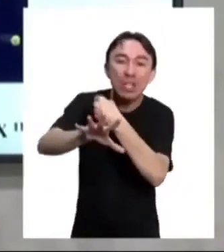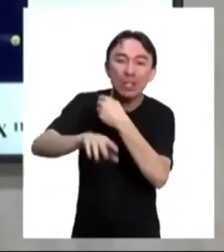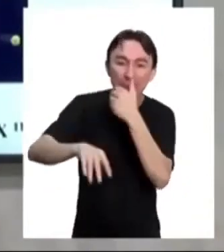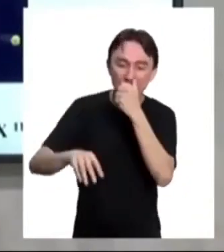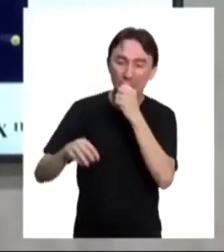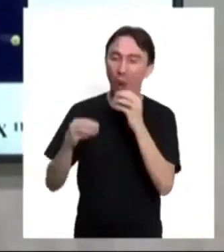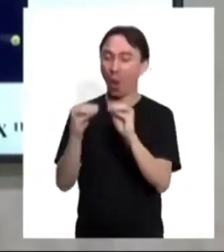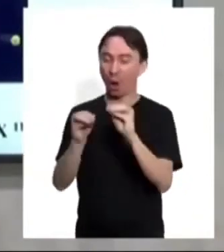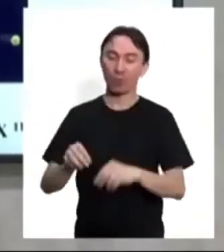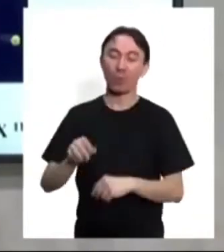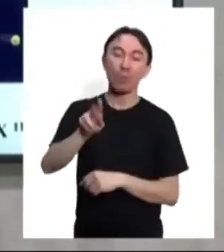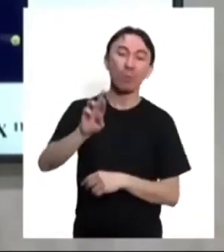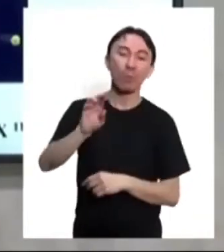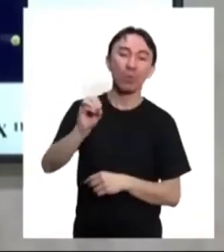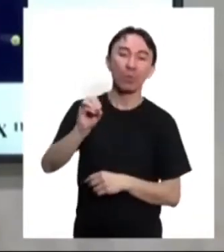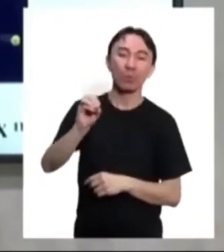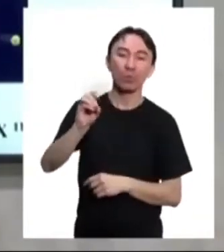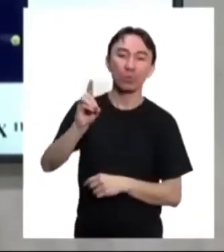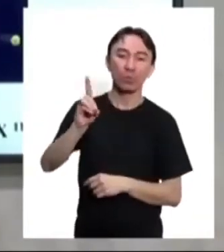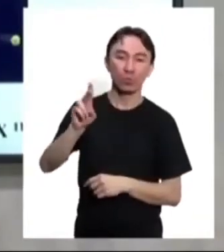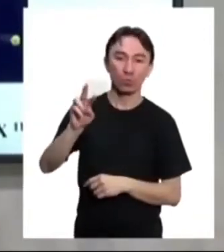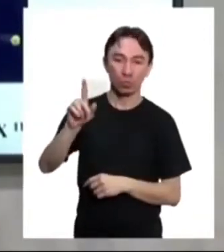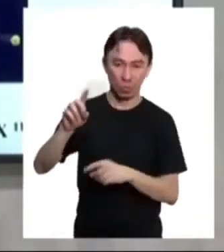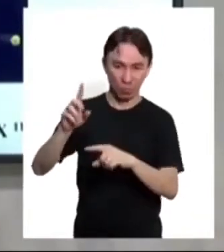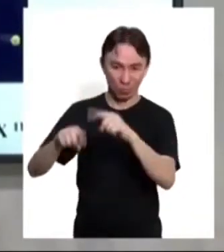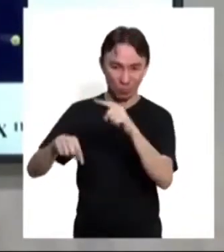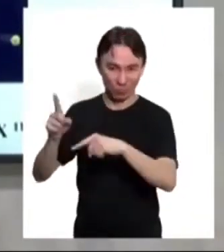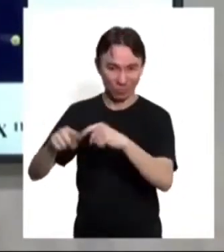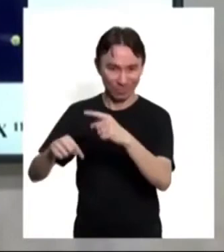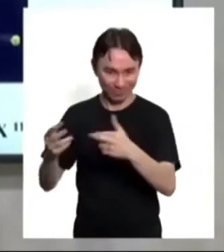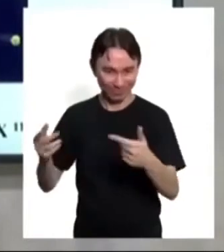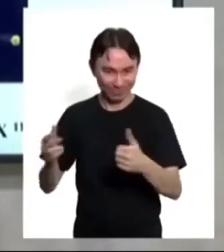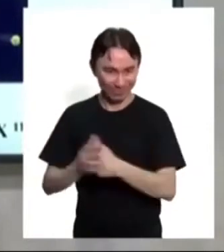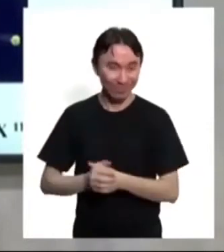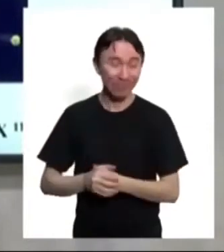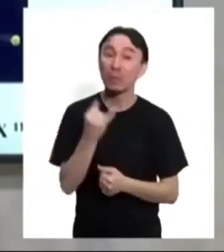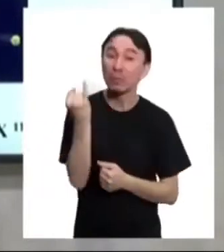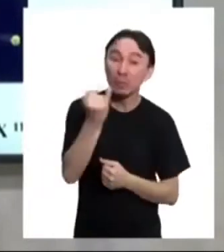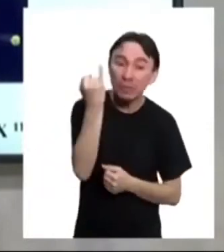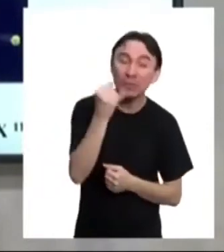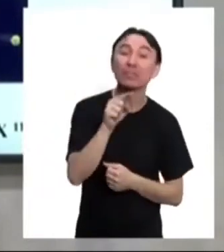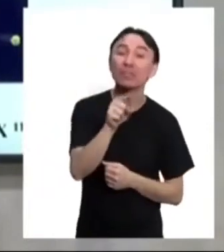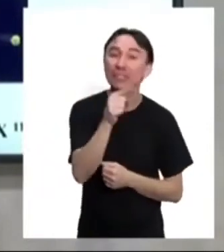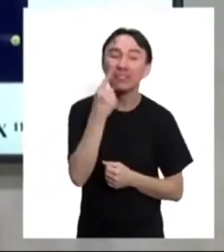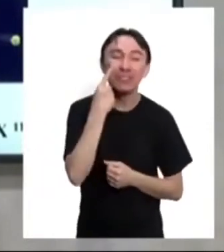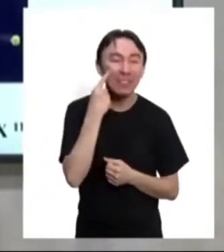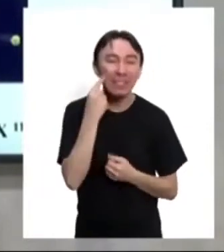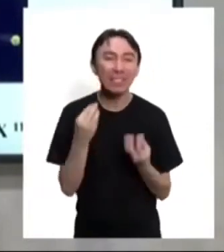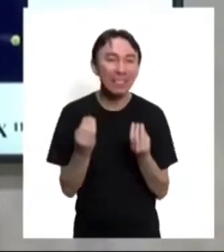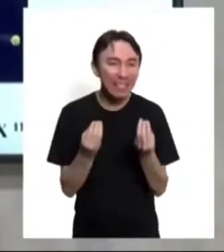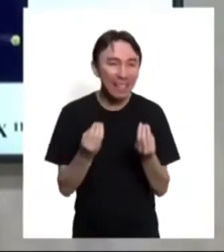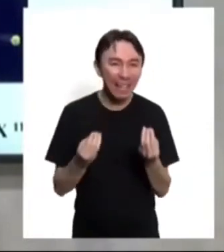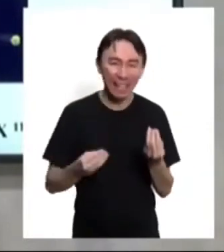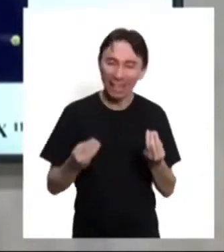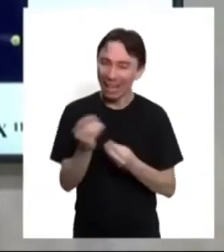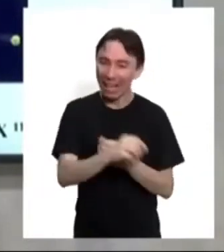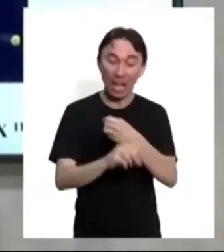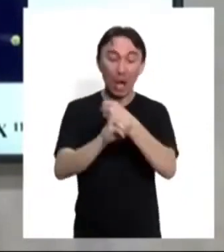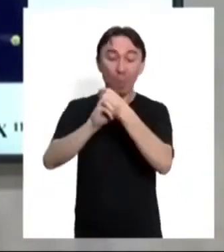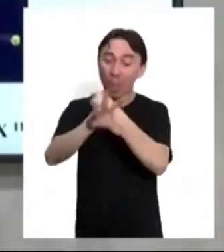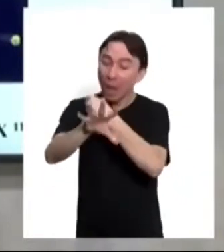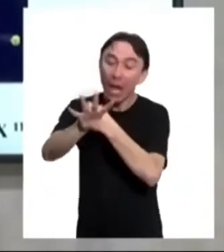Moçada, é muito importante que você saiba que o elemento radioativo, a tendência dele é diminuir a sua